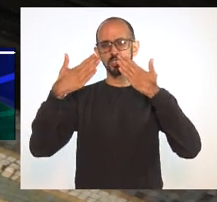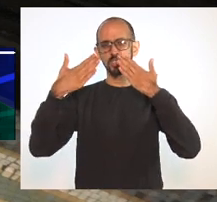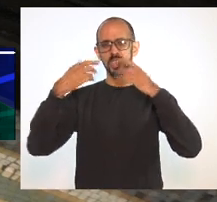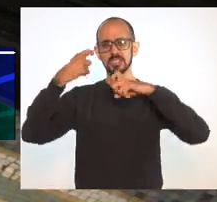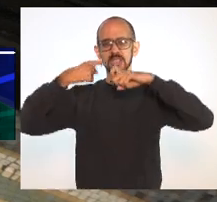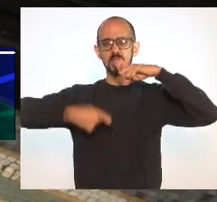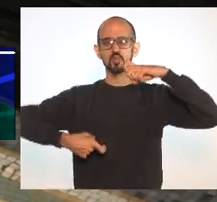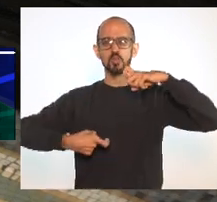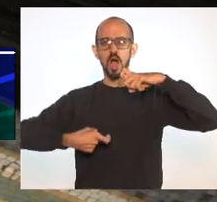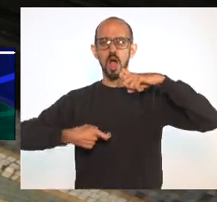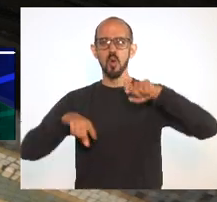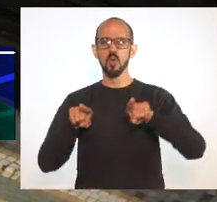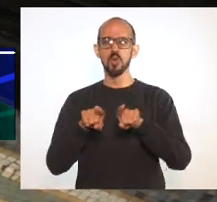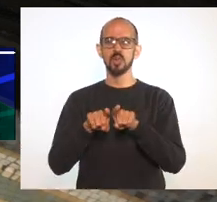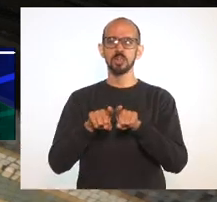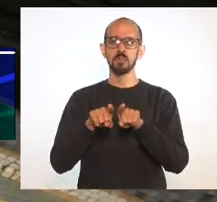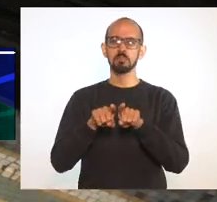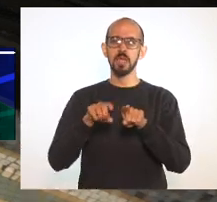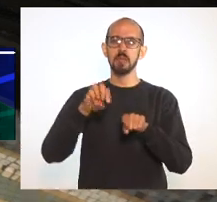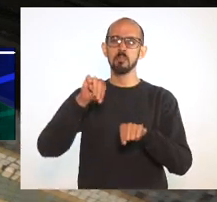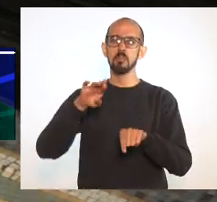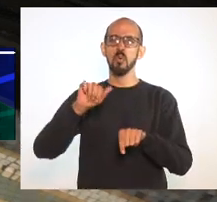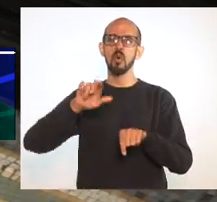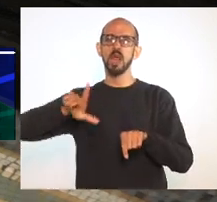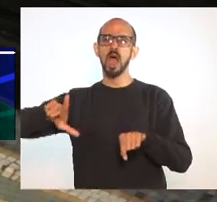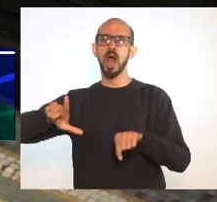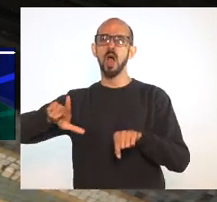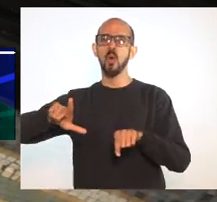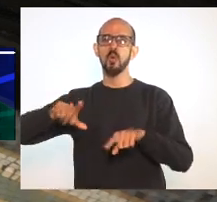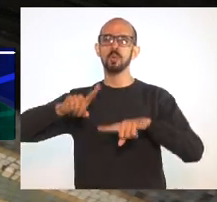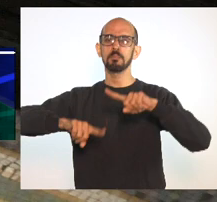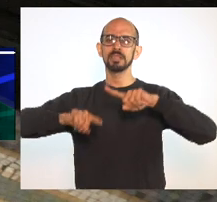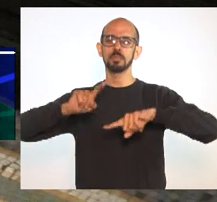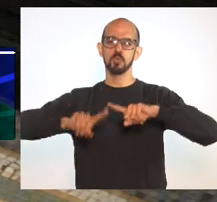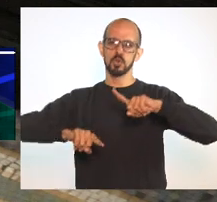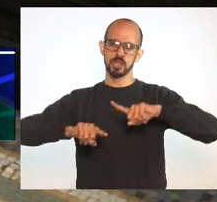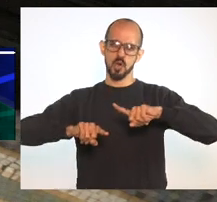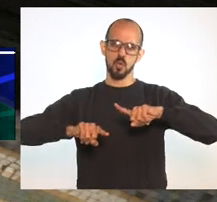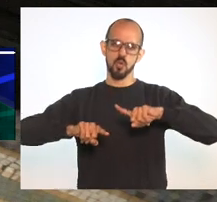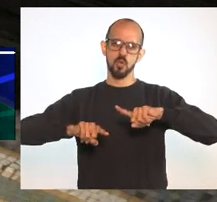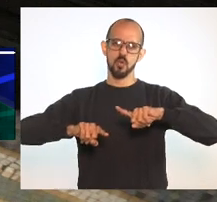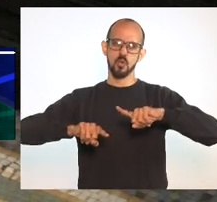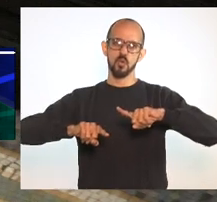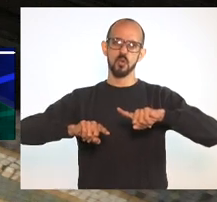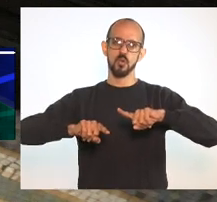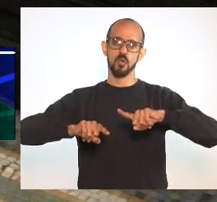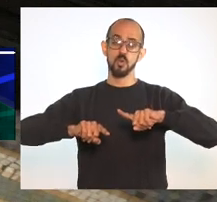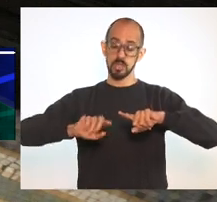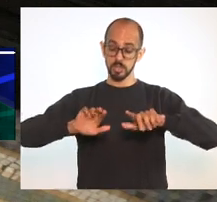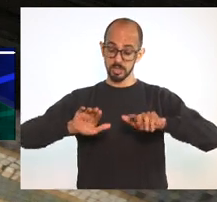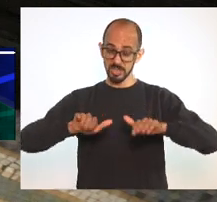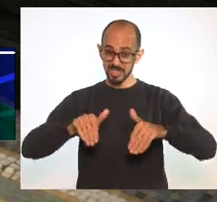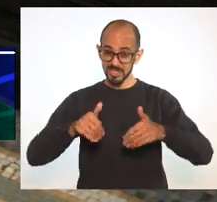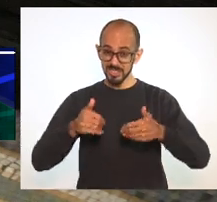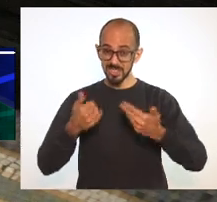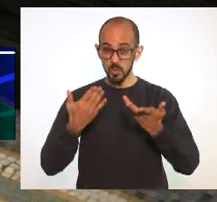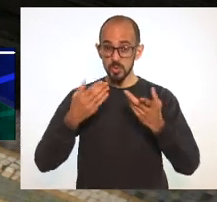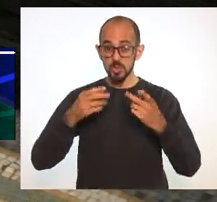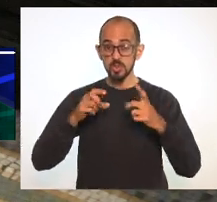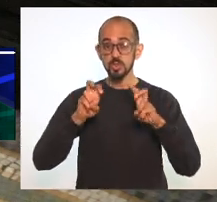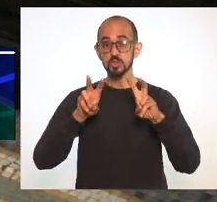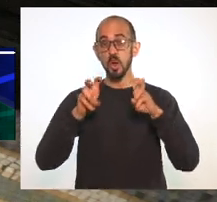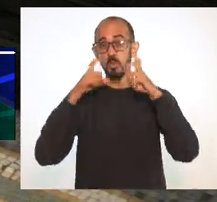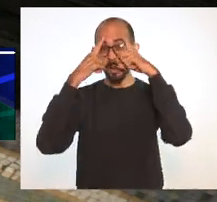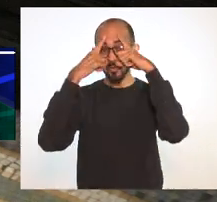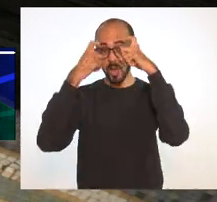e também na violência moral e patrimonial. E no quesito da violência patrimonial, há um crime que